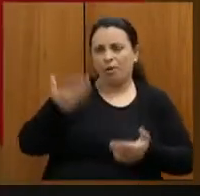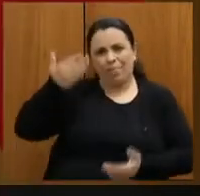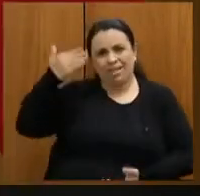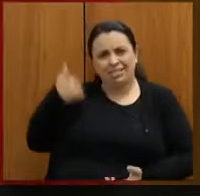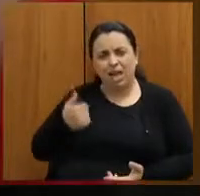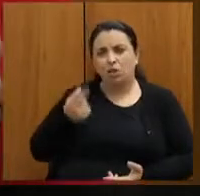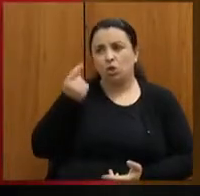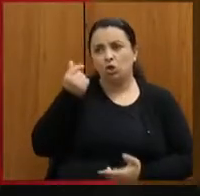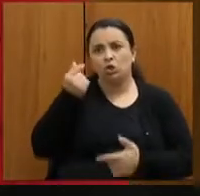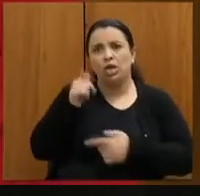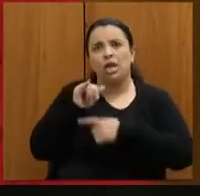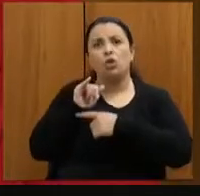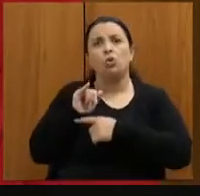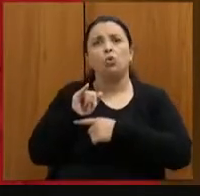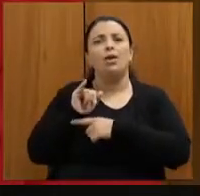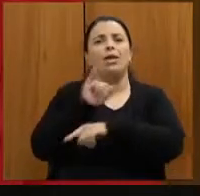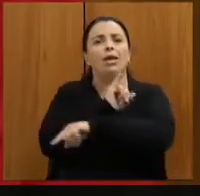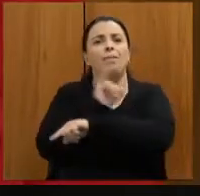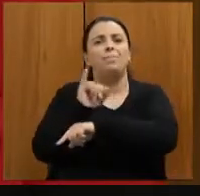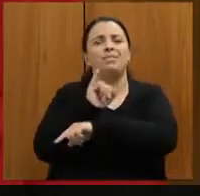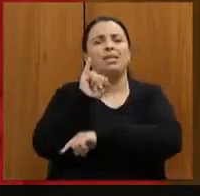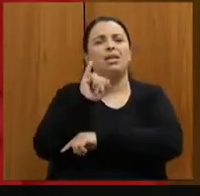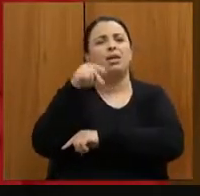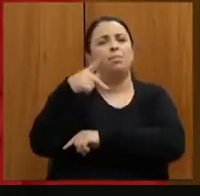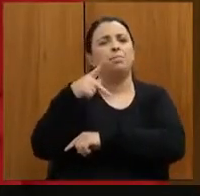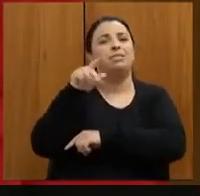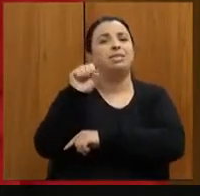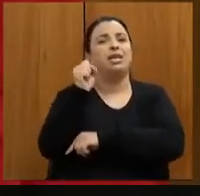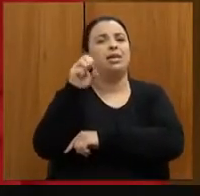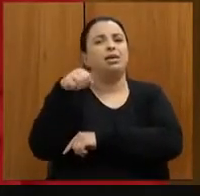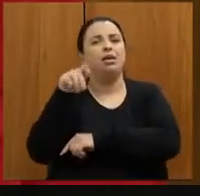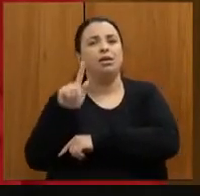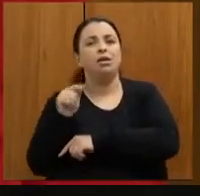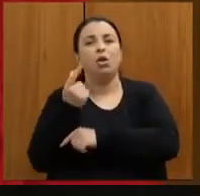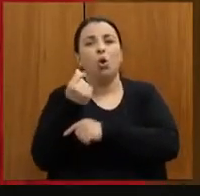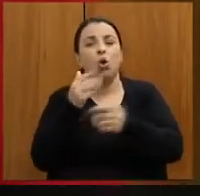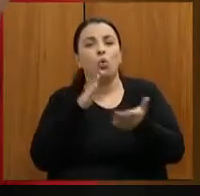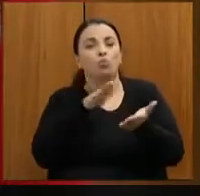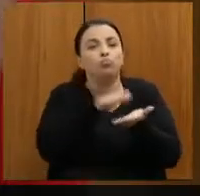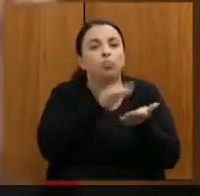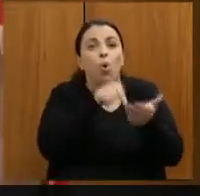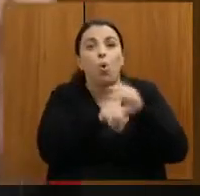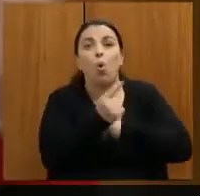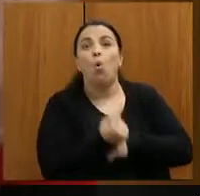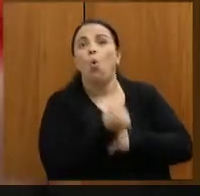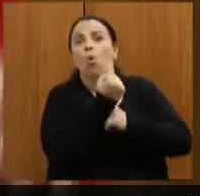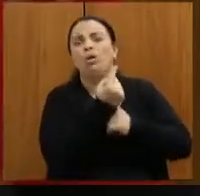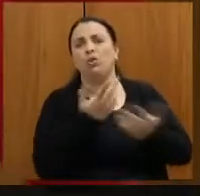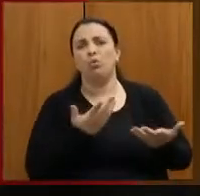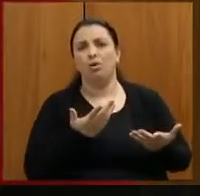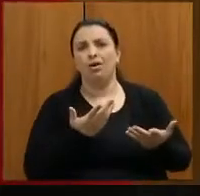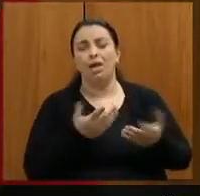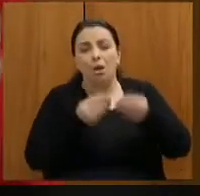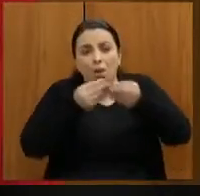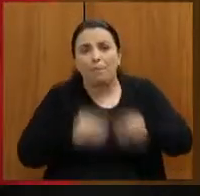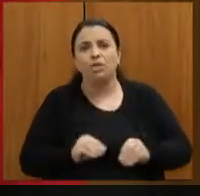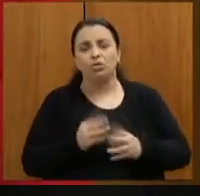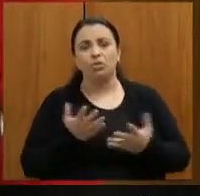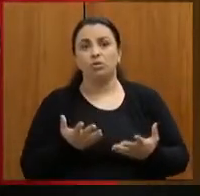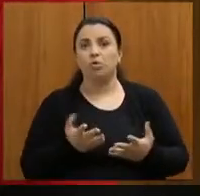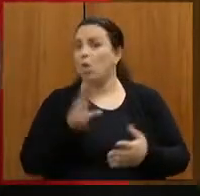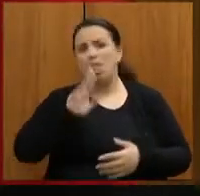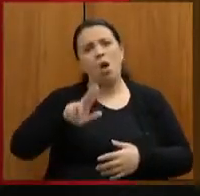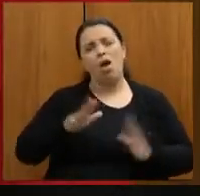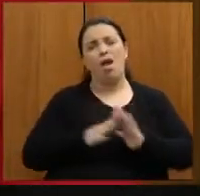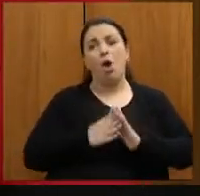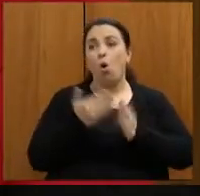Ipsemg colocou no caixa único para fechar as contas do estado em 2014 não foi o governo que acabou com o governo